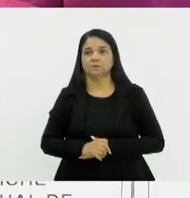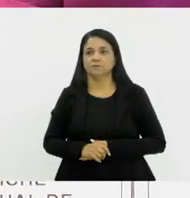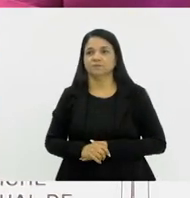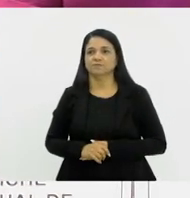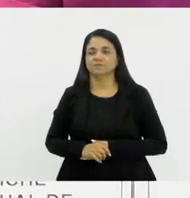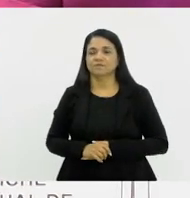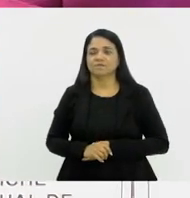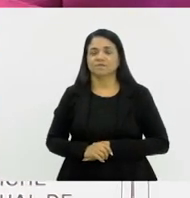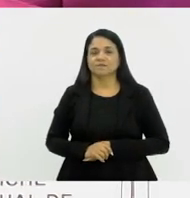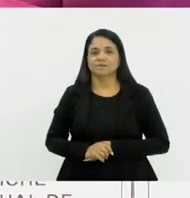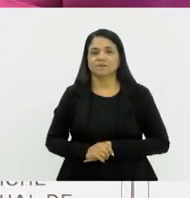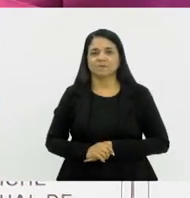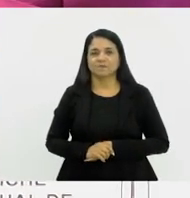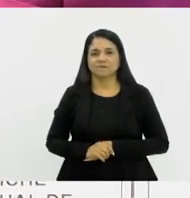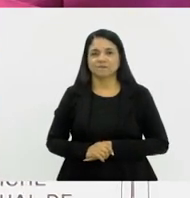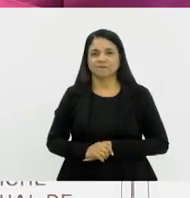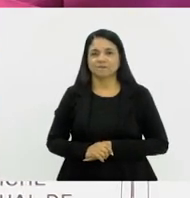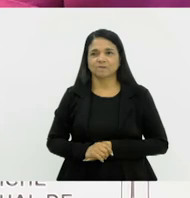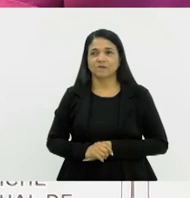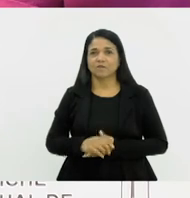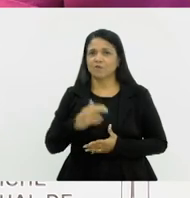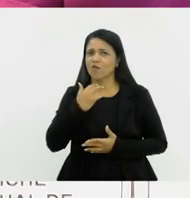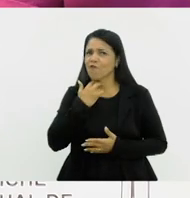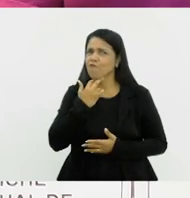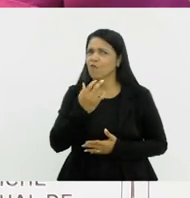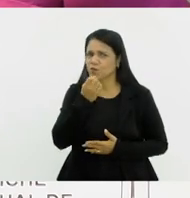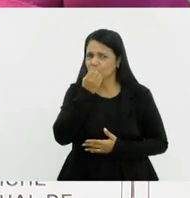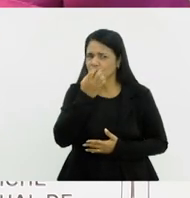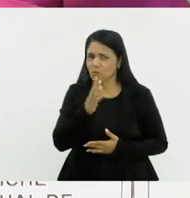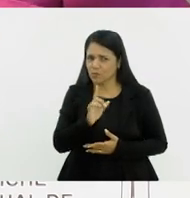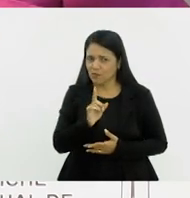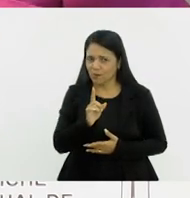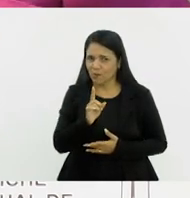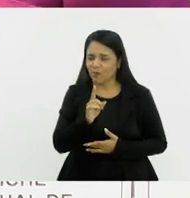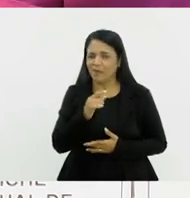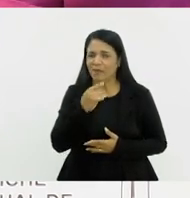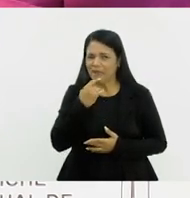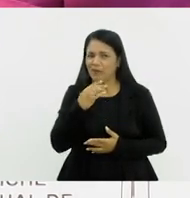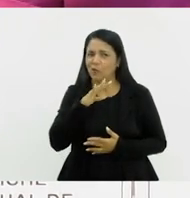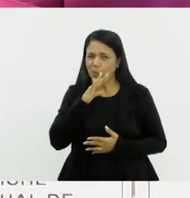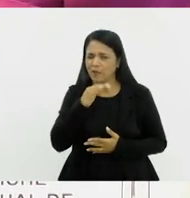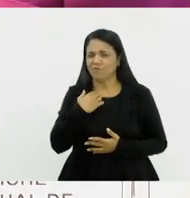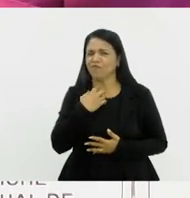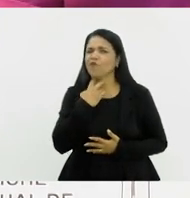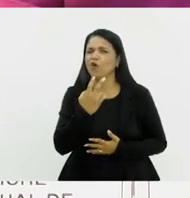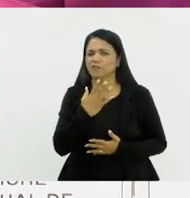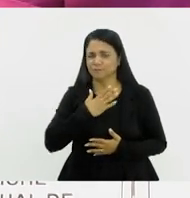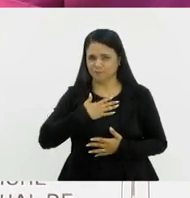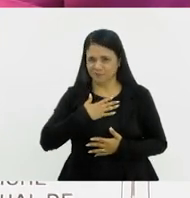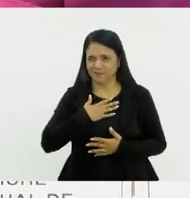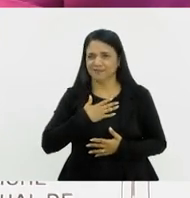Opa. Ah, tá bom. A minha voz não é muito boa, gente. A minha voz está taquara rachada.